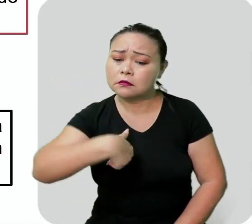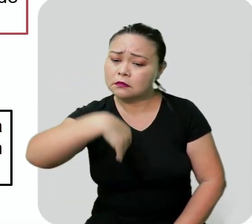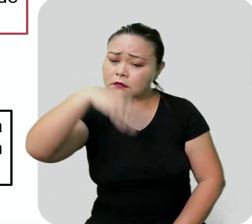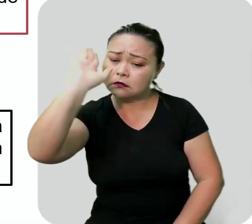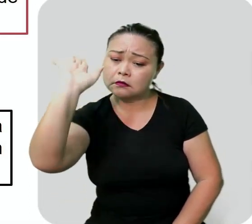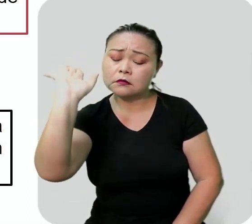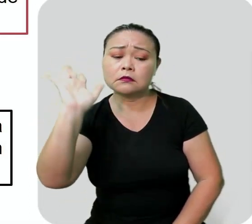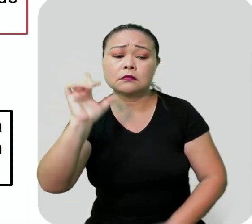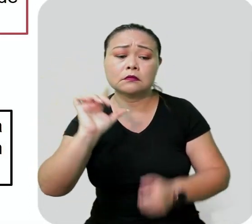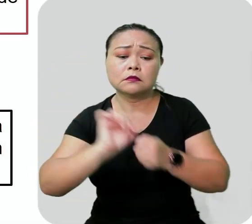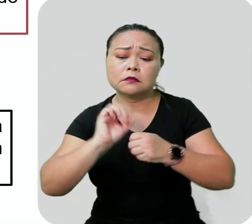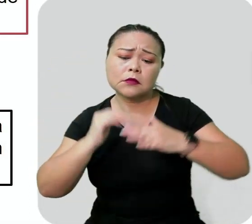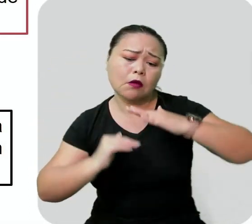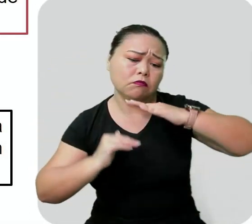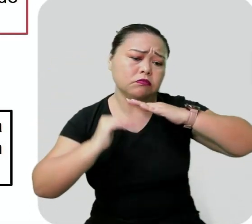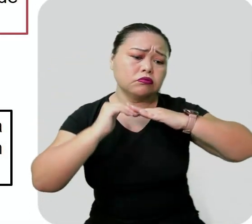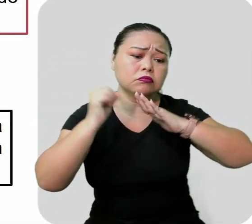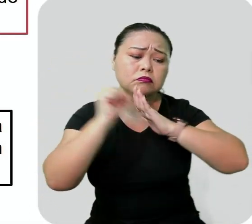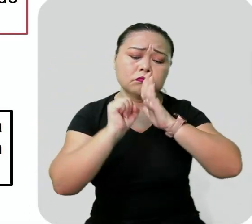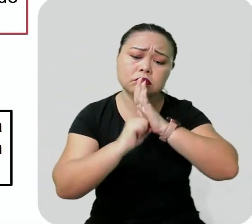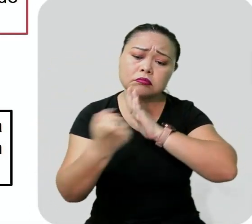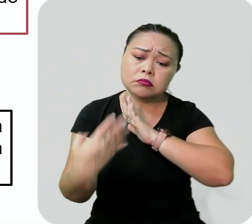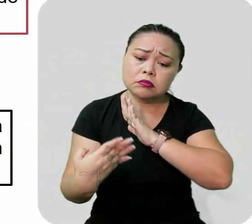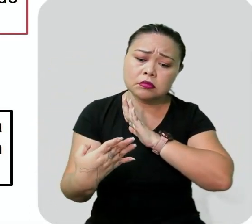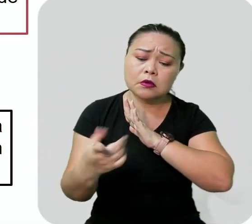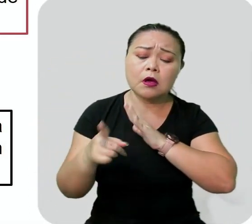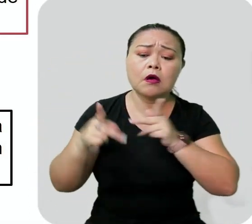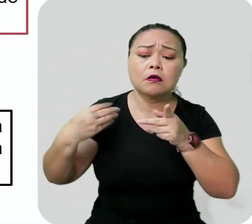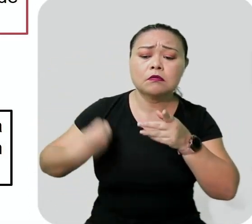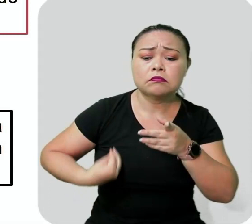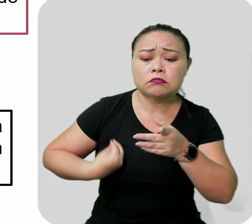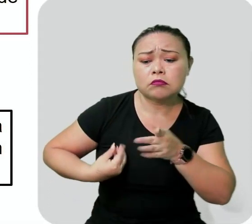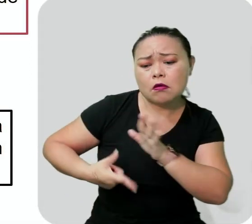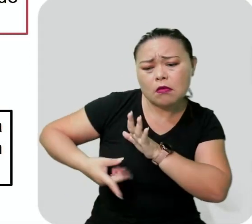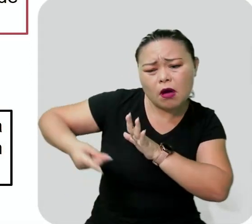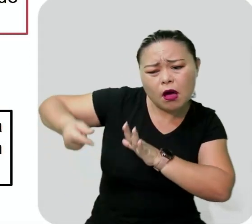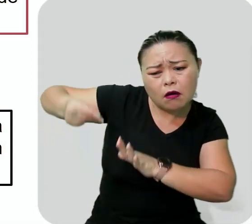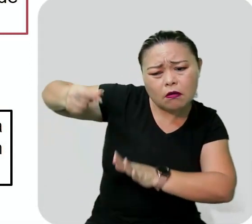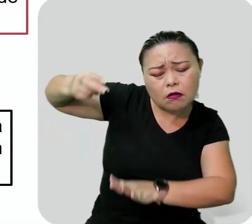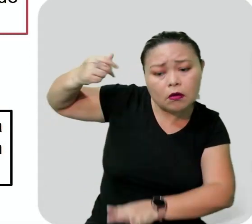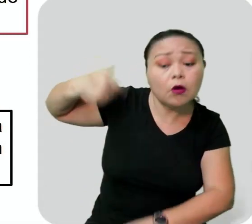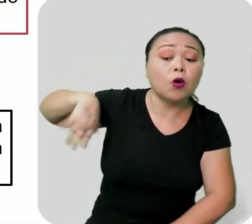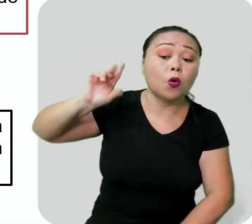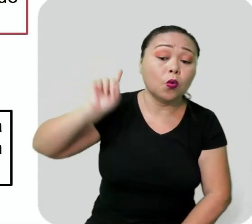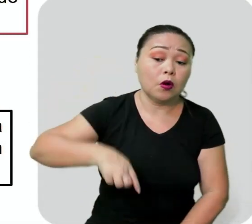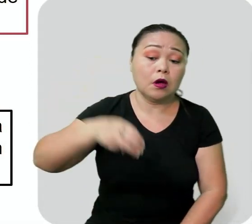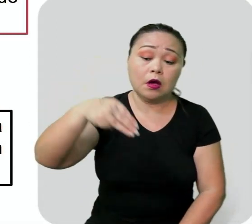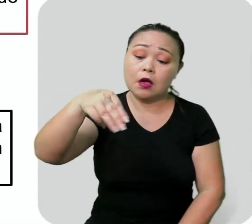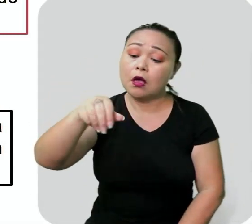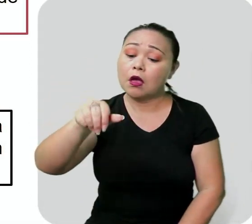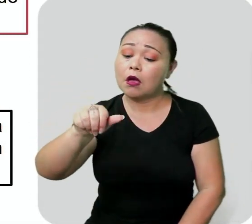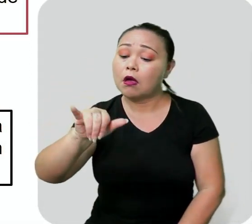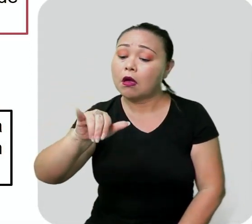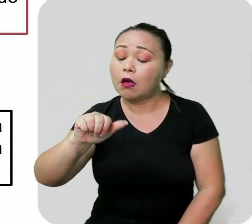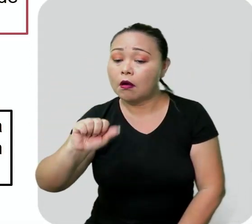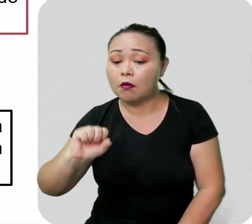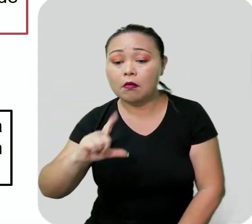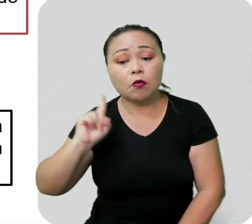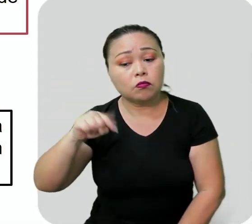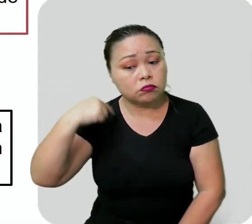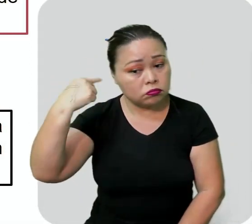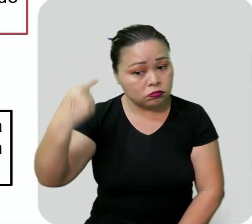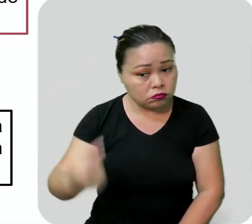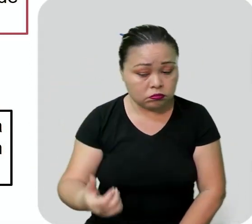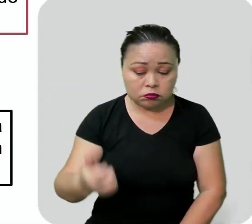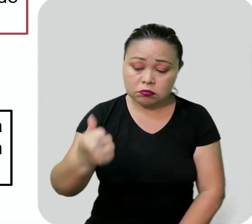no século XIV. Então, quem viveu bem antes mesmo foram quem? Os maias. Depois dos